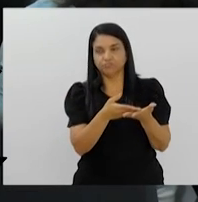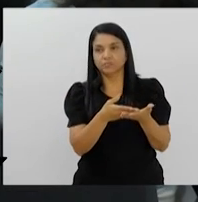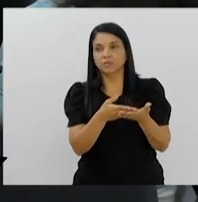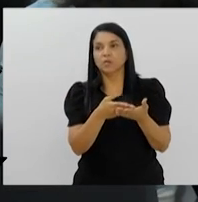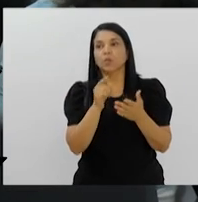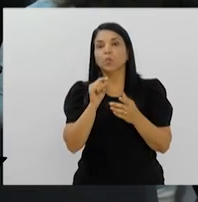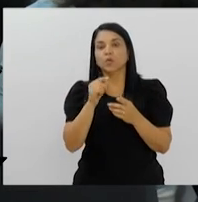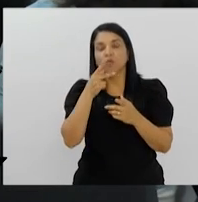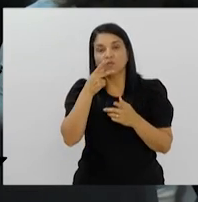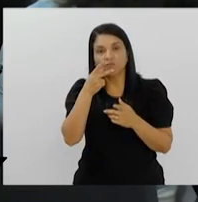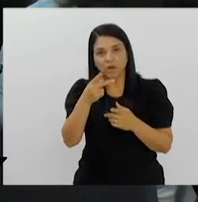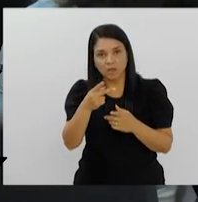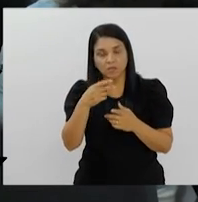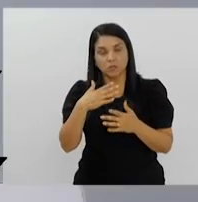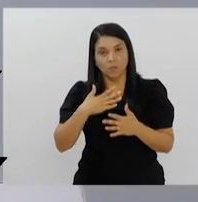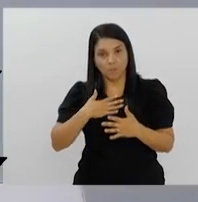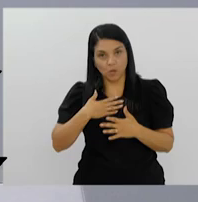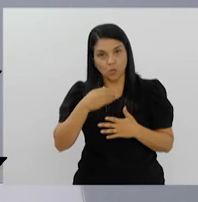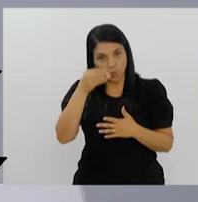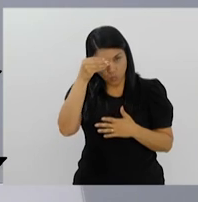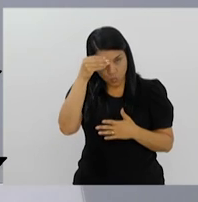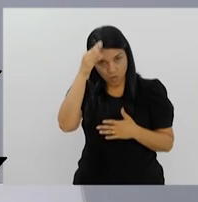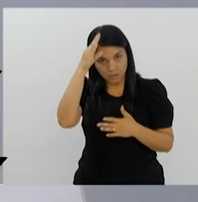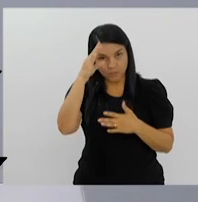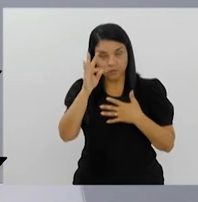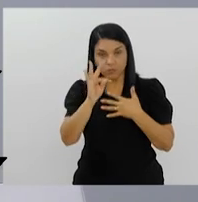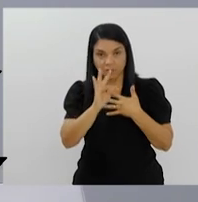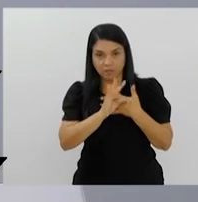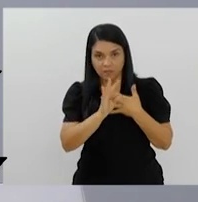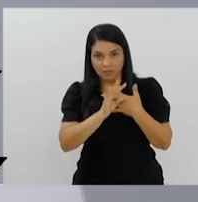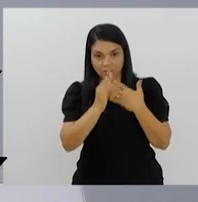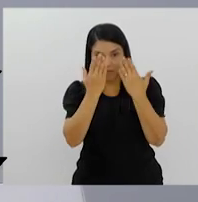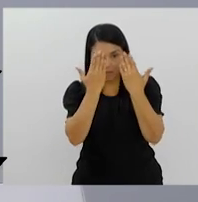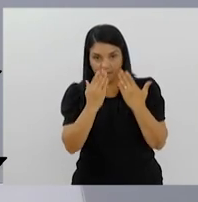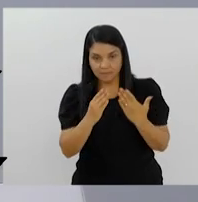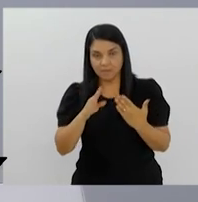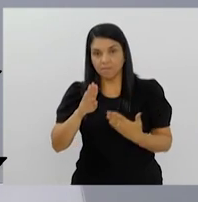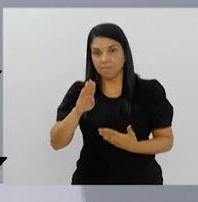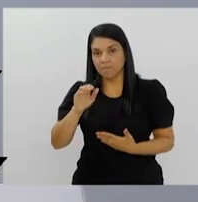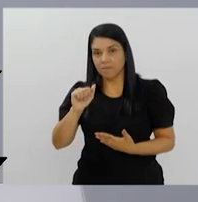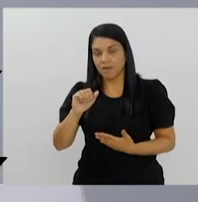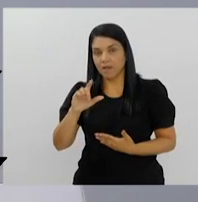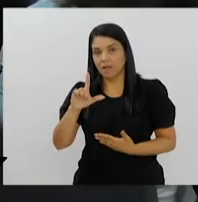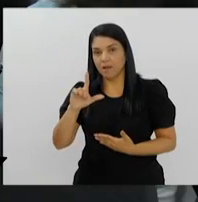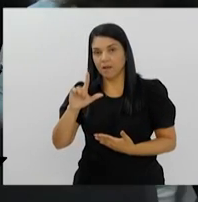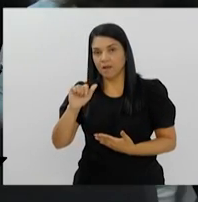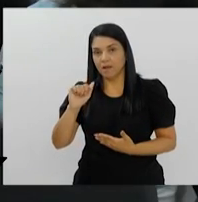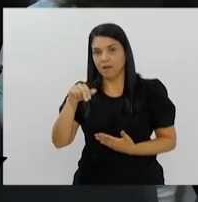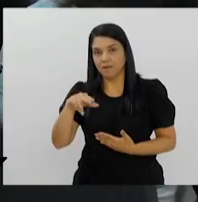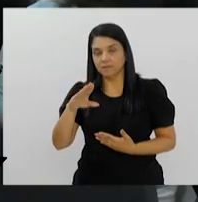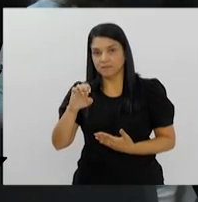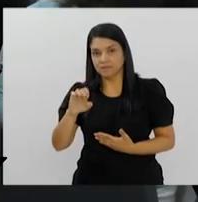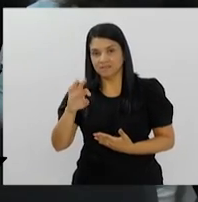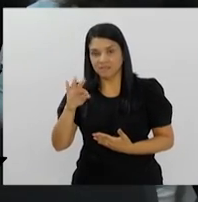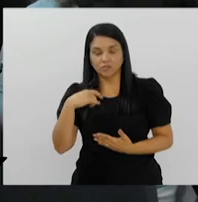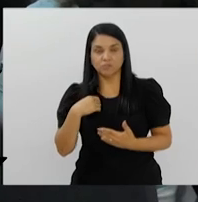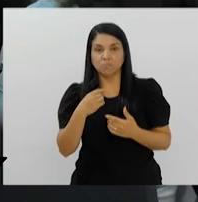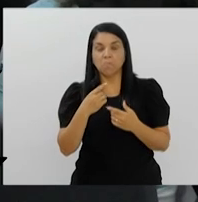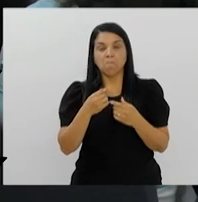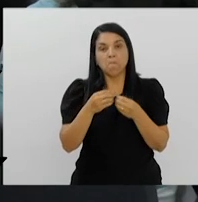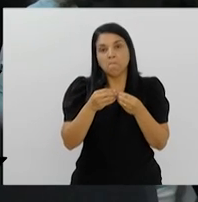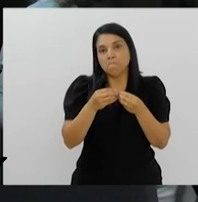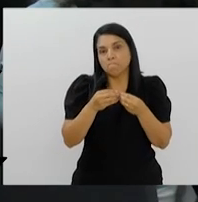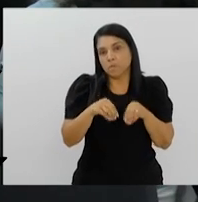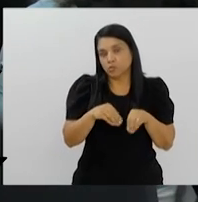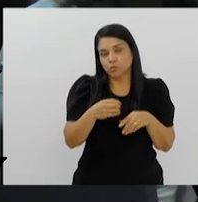é na meu conhecimento técnico para analisar balancete dizer se tá dando lucro está dando prejuízo V excelência eu não tenho agora uma